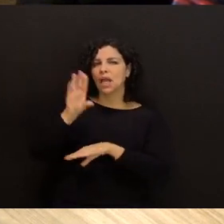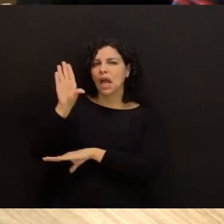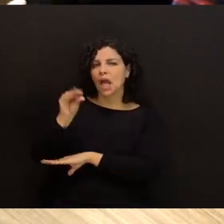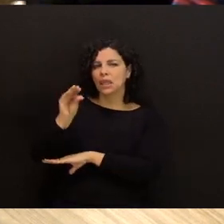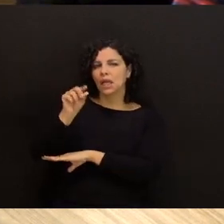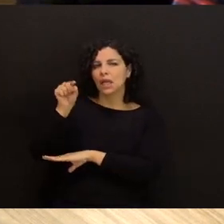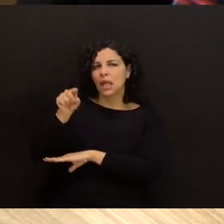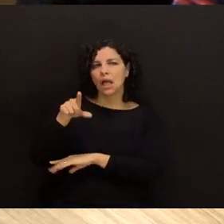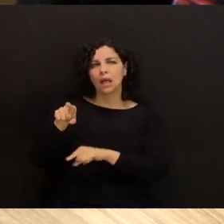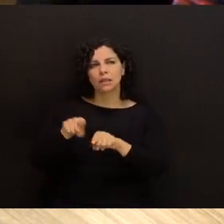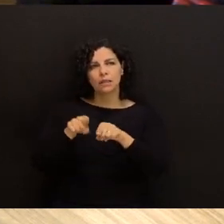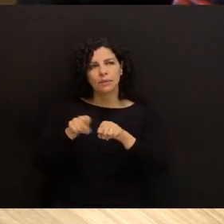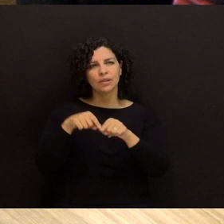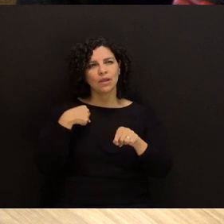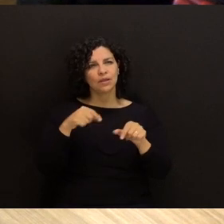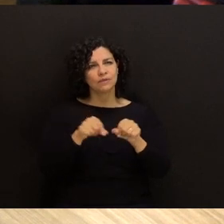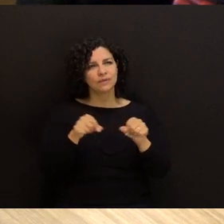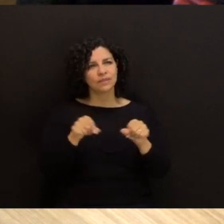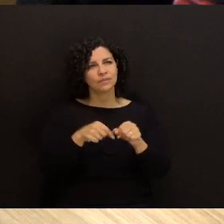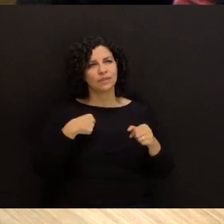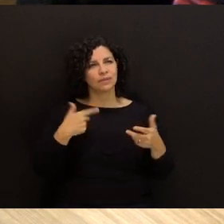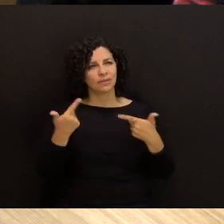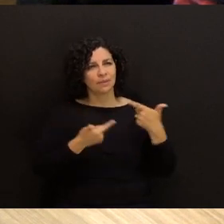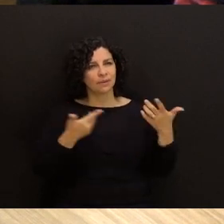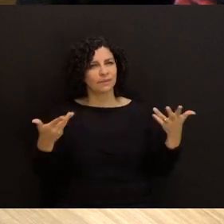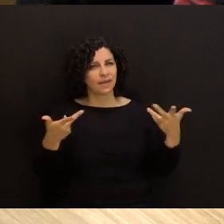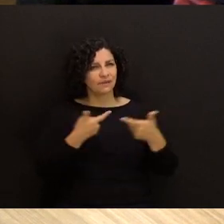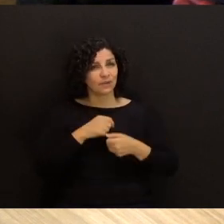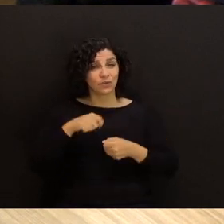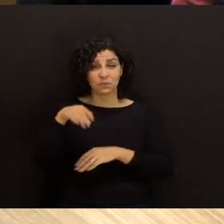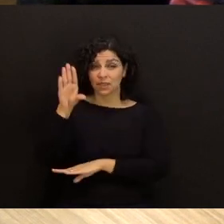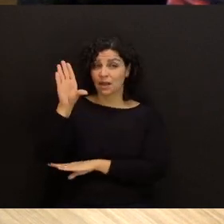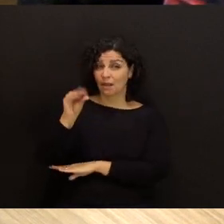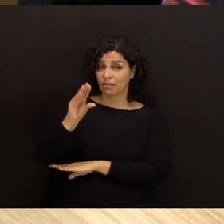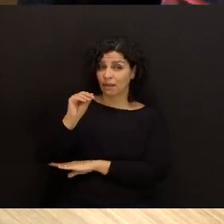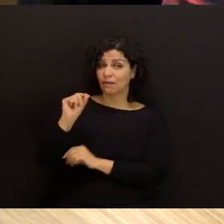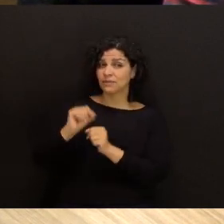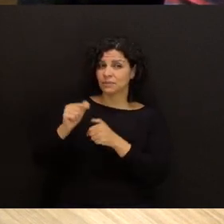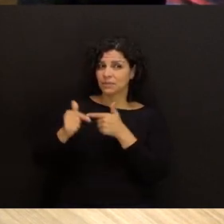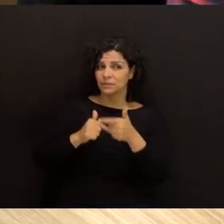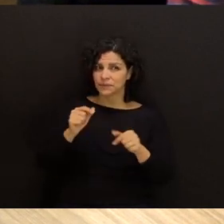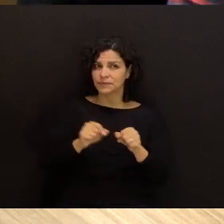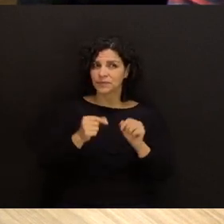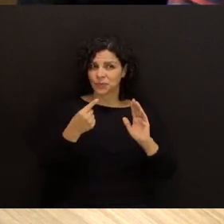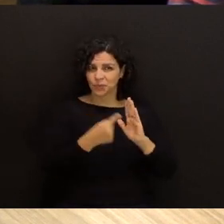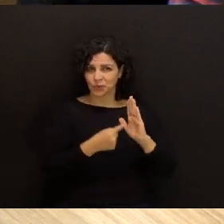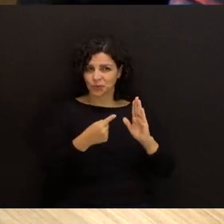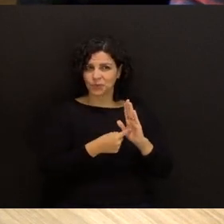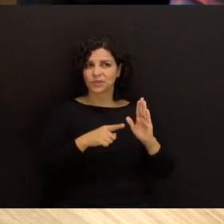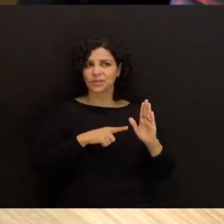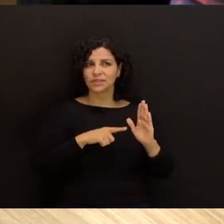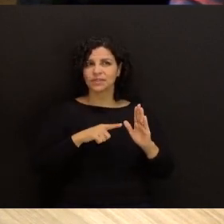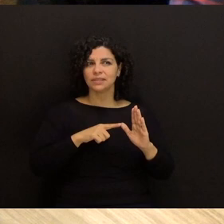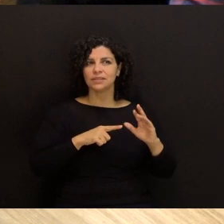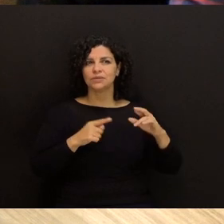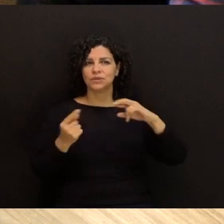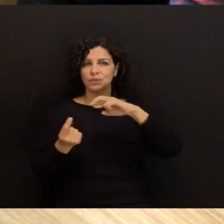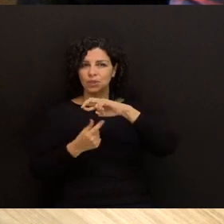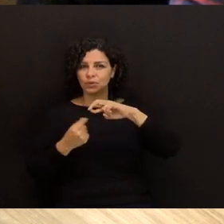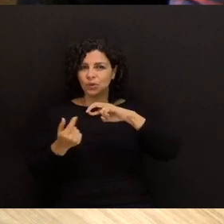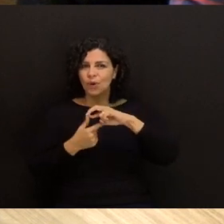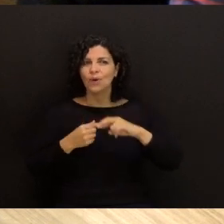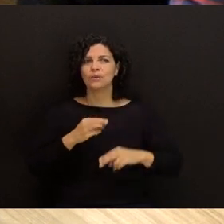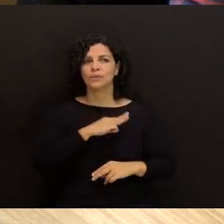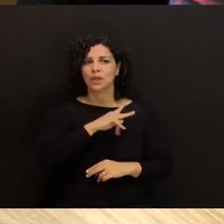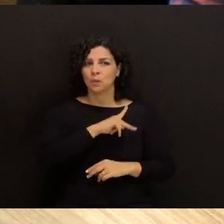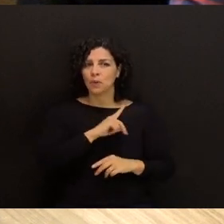né como nós fizemos um brilhante trabalho em cima dos radares gerou uma denúncia no TSE no Ministério Público